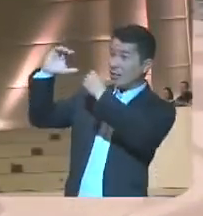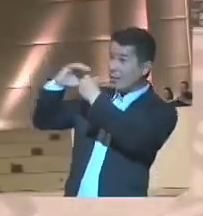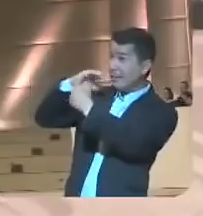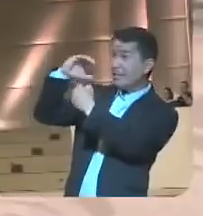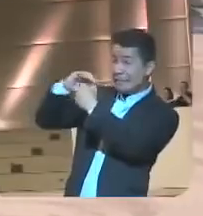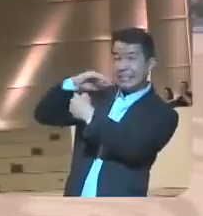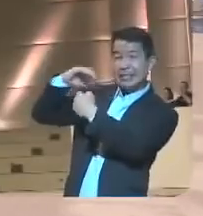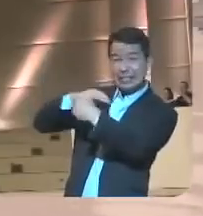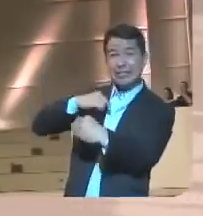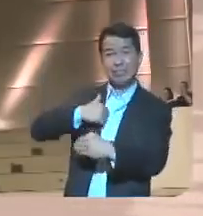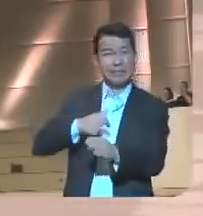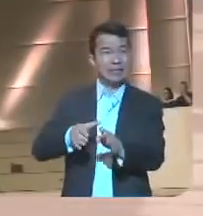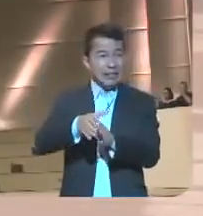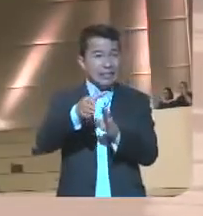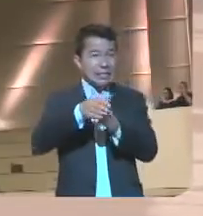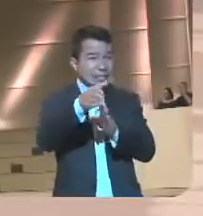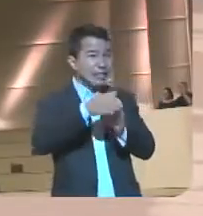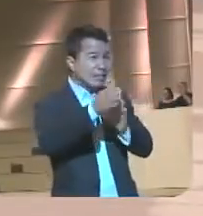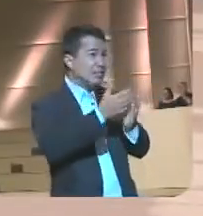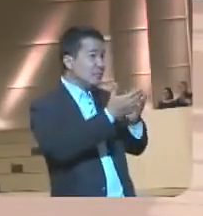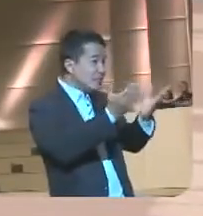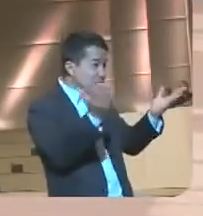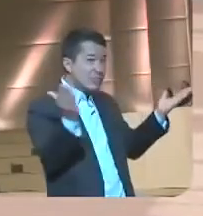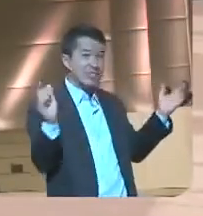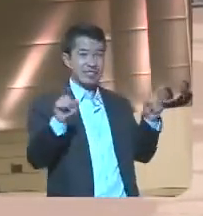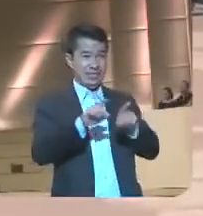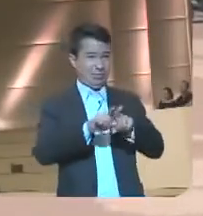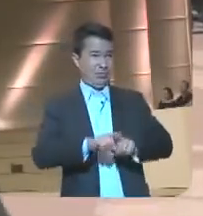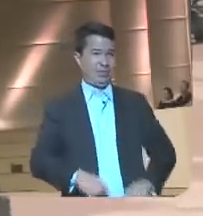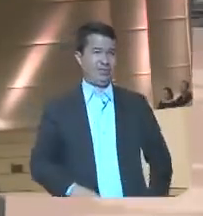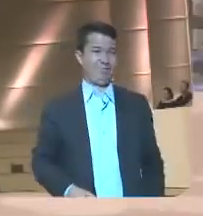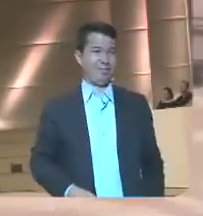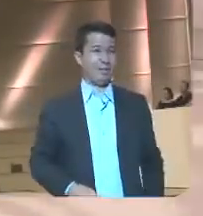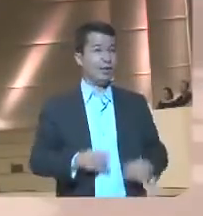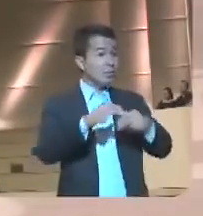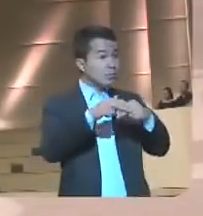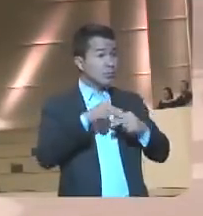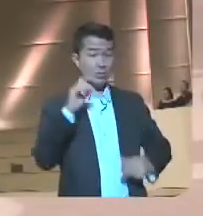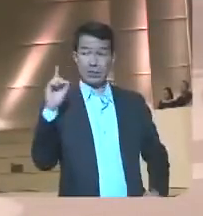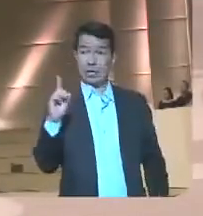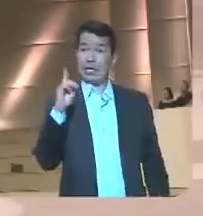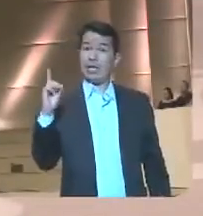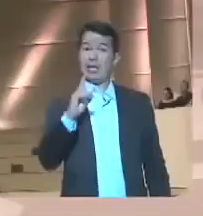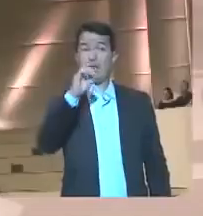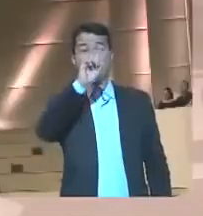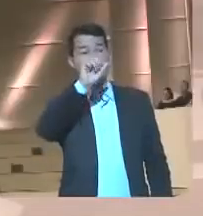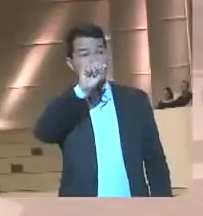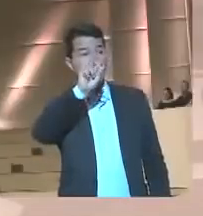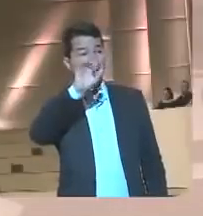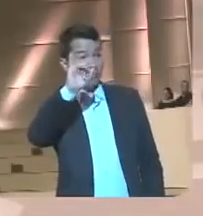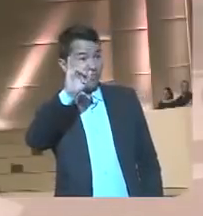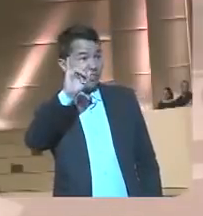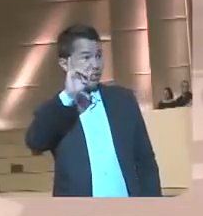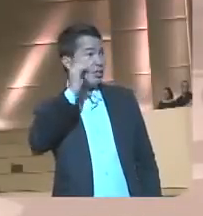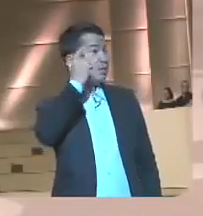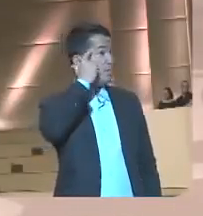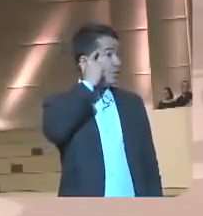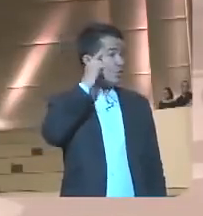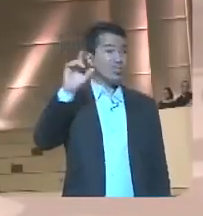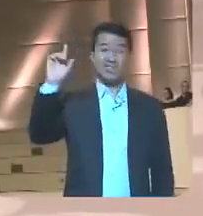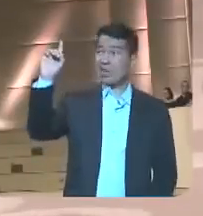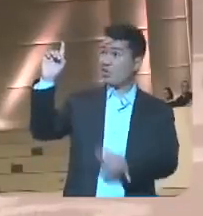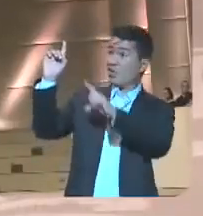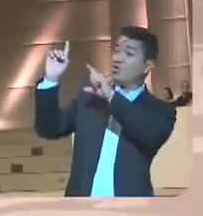estava dizendo olha eu decidi ficar z o senhor a minha porção a minha herança a pessoa mais